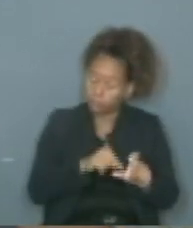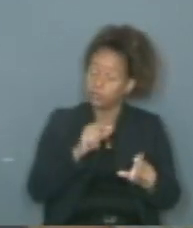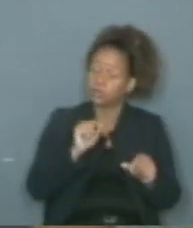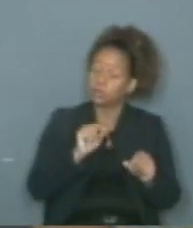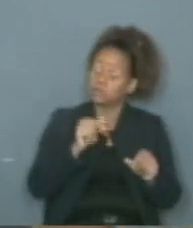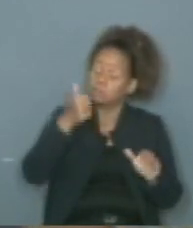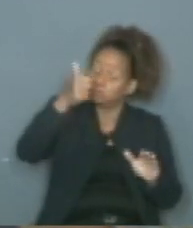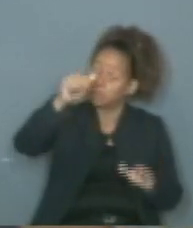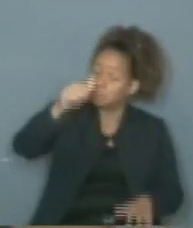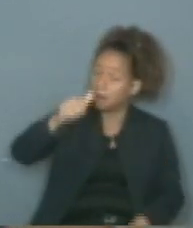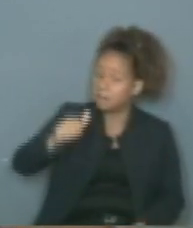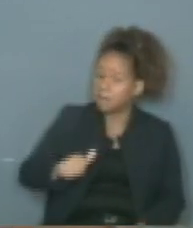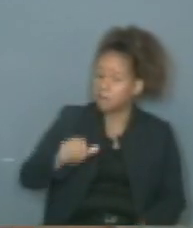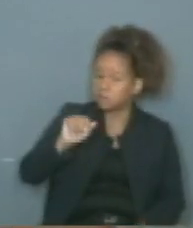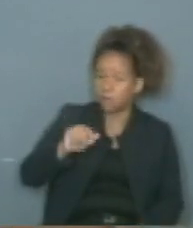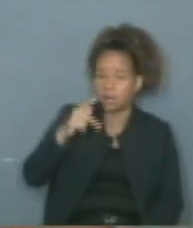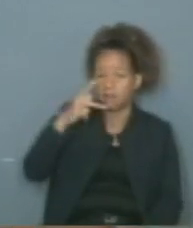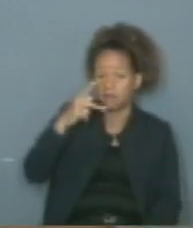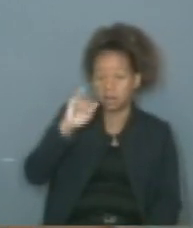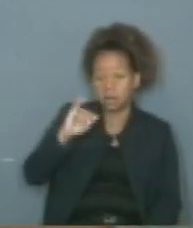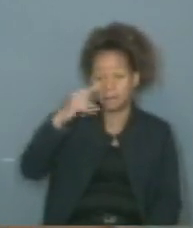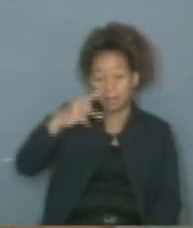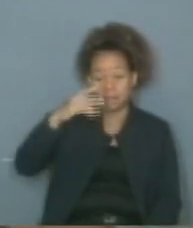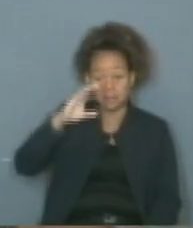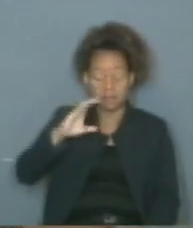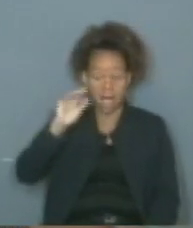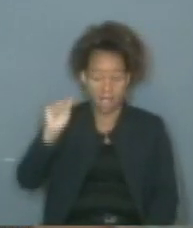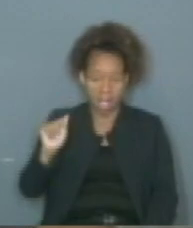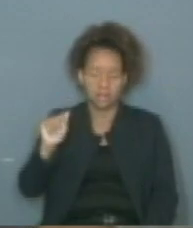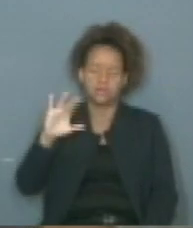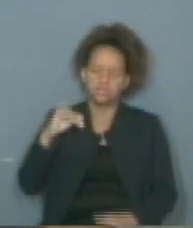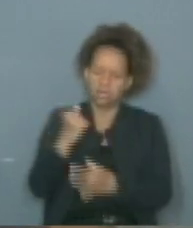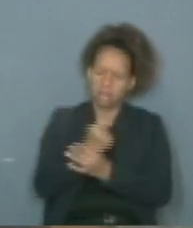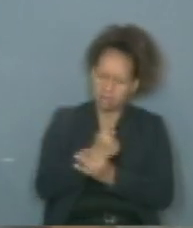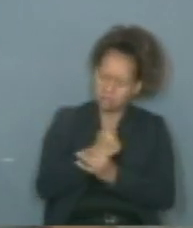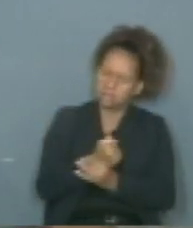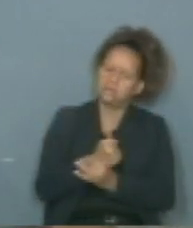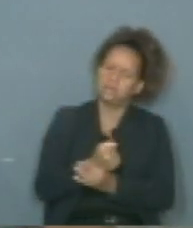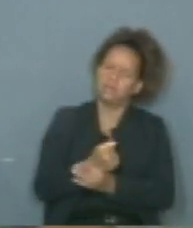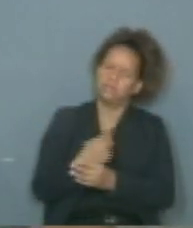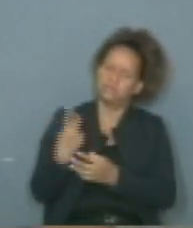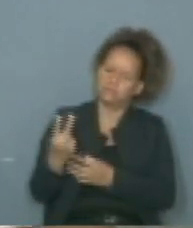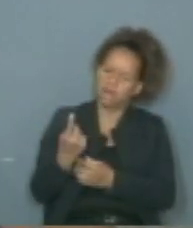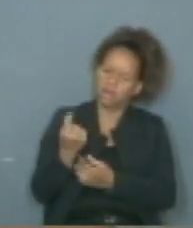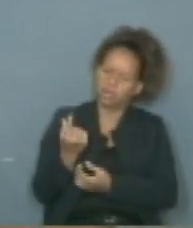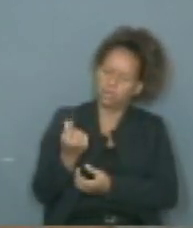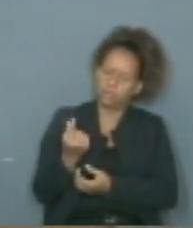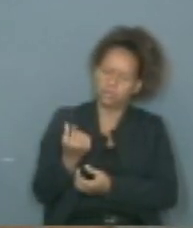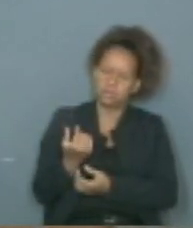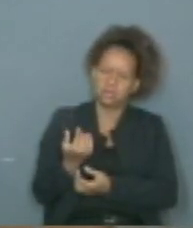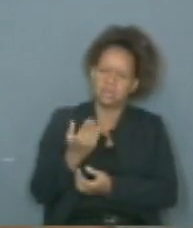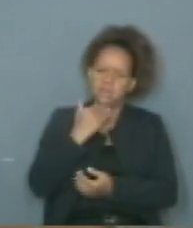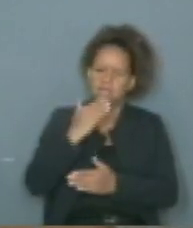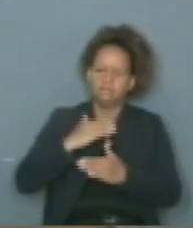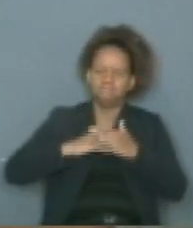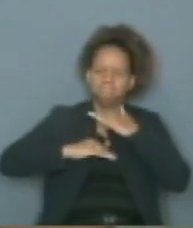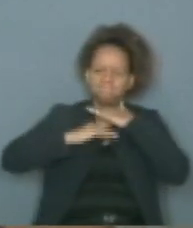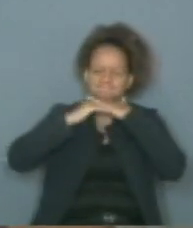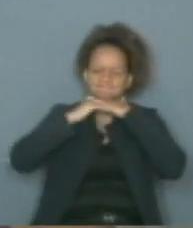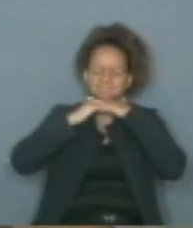corrigido apenas pelo IPCA, o que já garantiria uma atualização dos valores sem